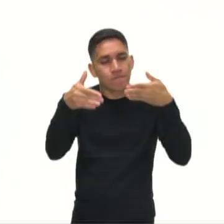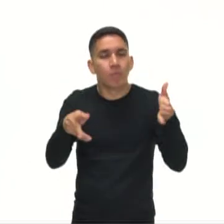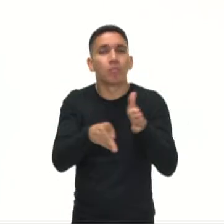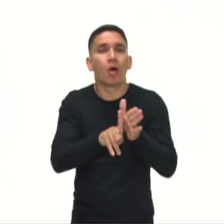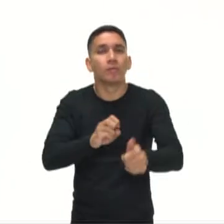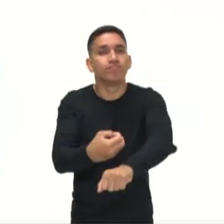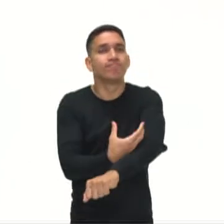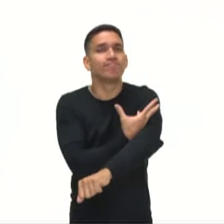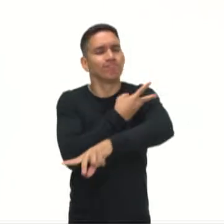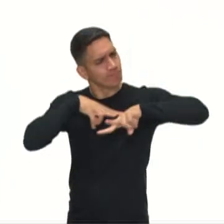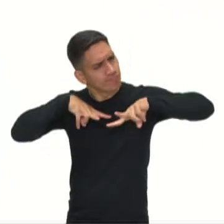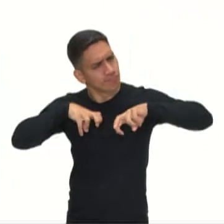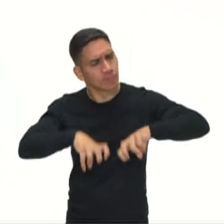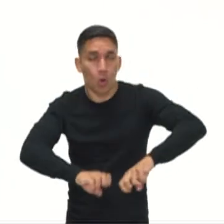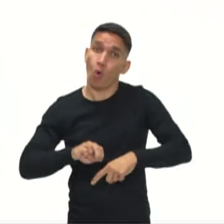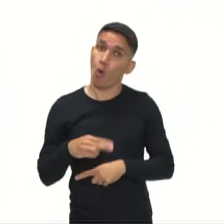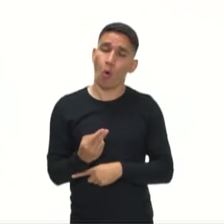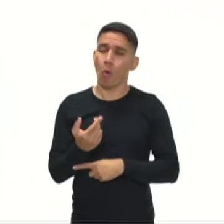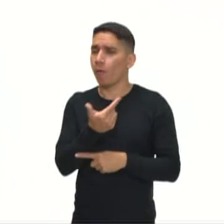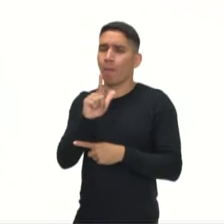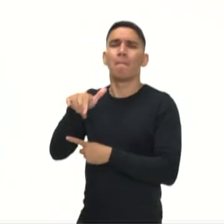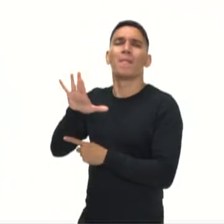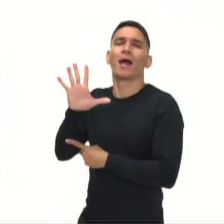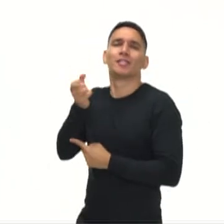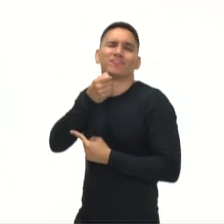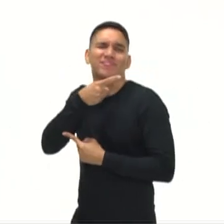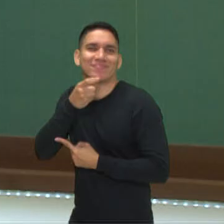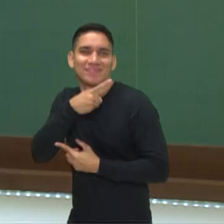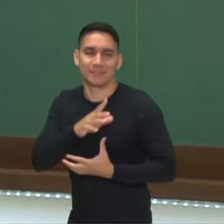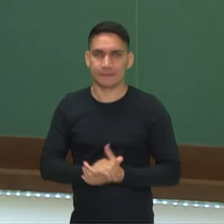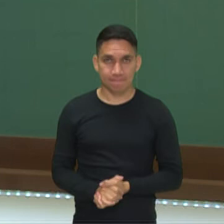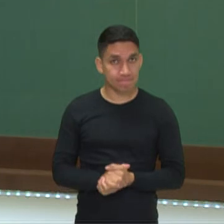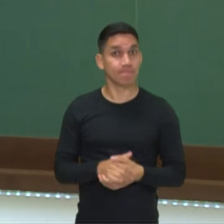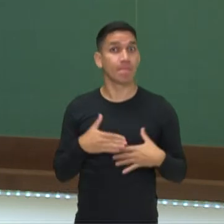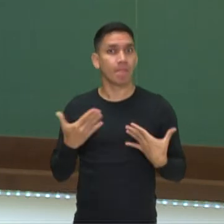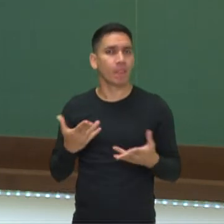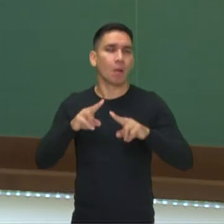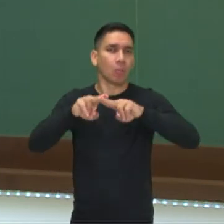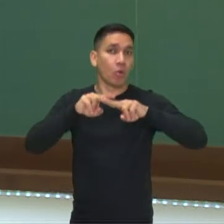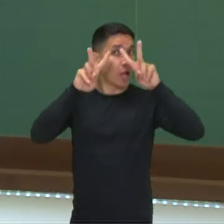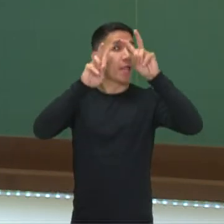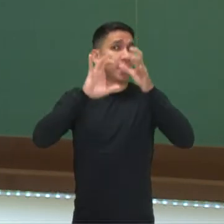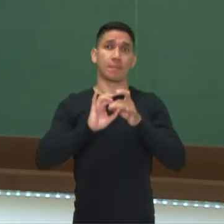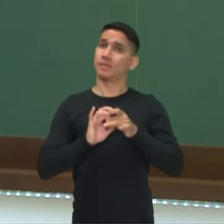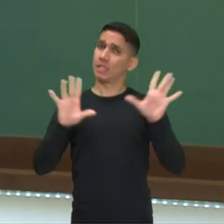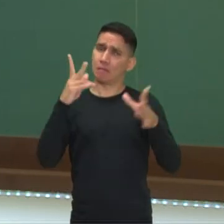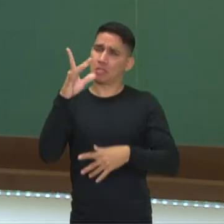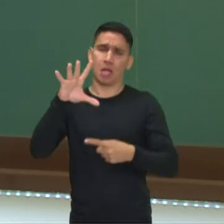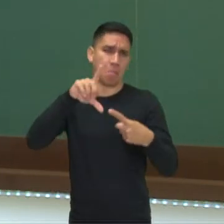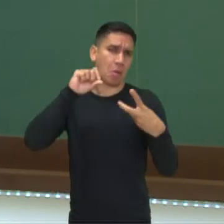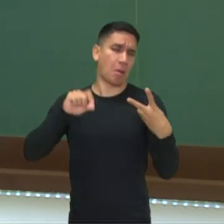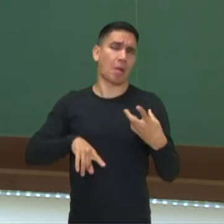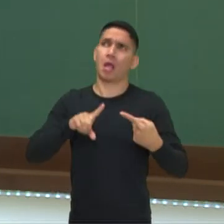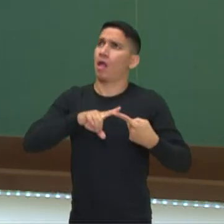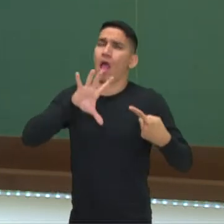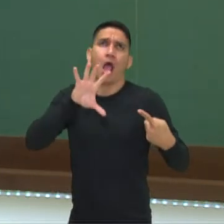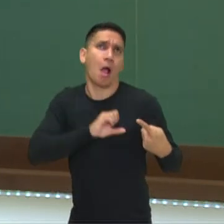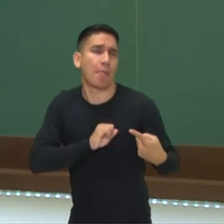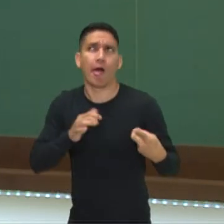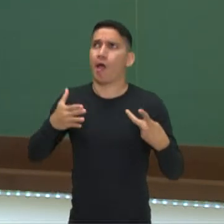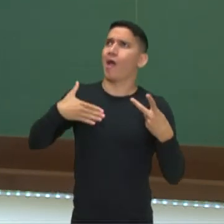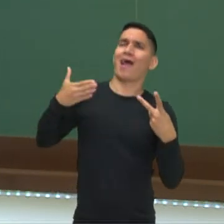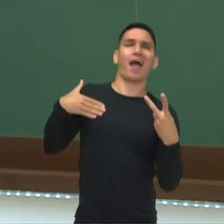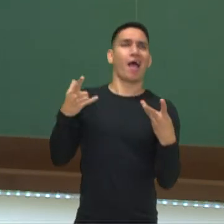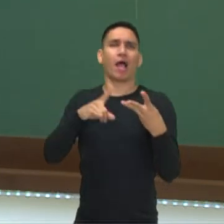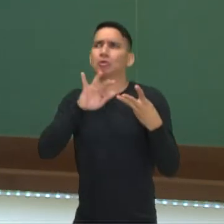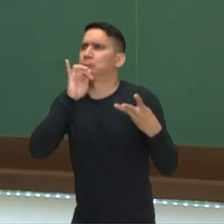profundo ou algo mais divertido. Como eu falei ali, o tema ele é livre. Você pode falar sobre amor, algo mais alegre, algo